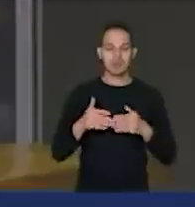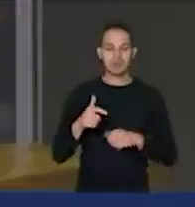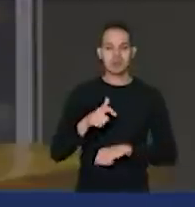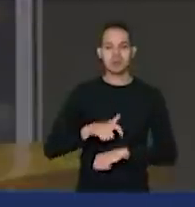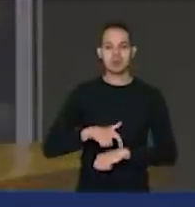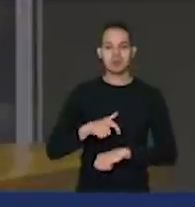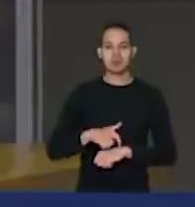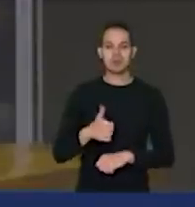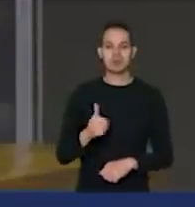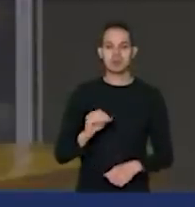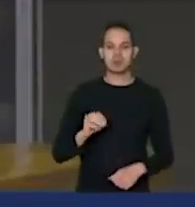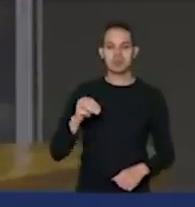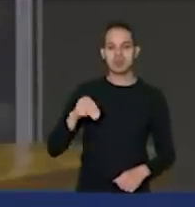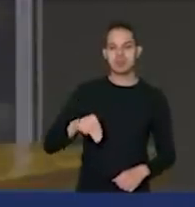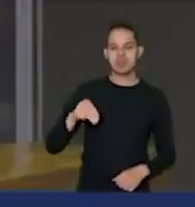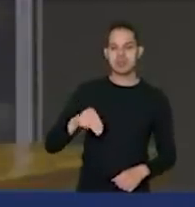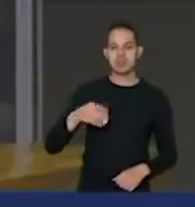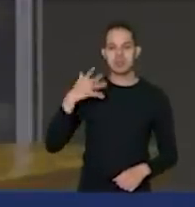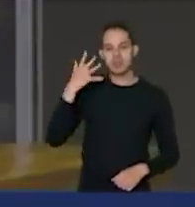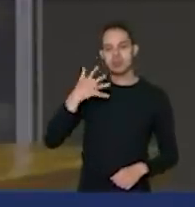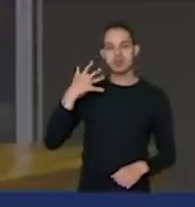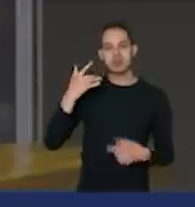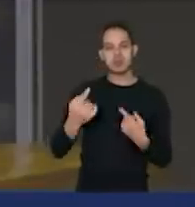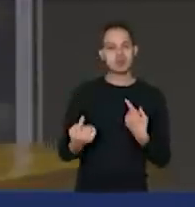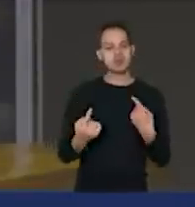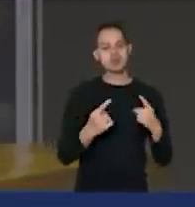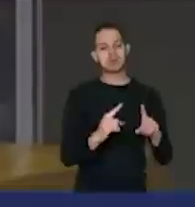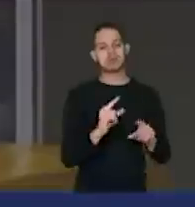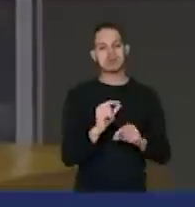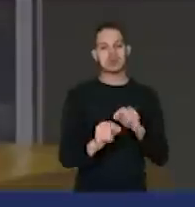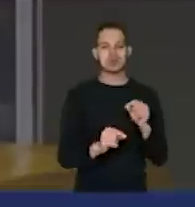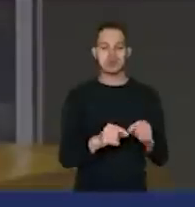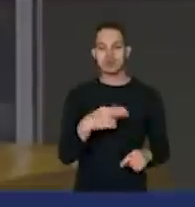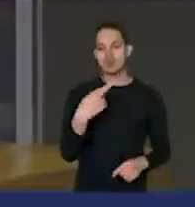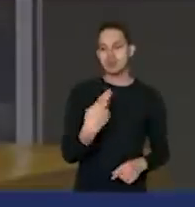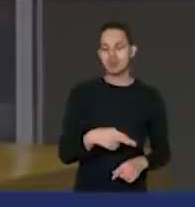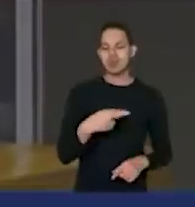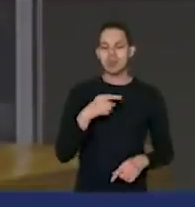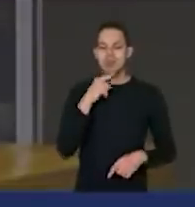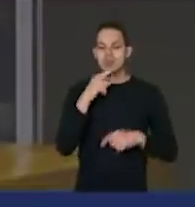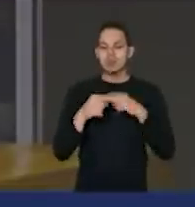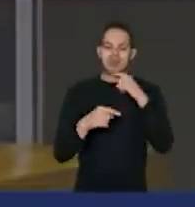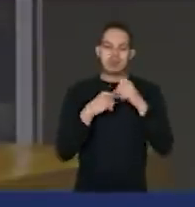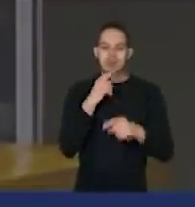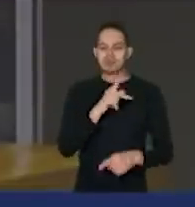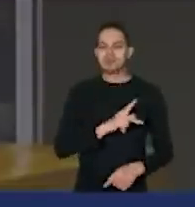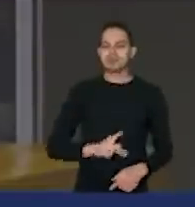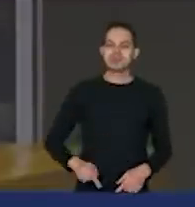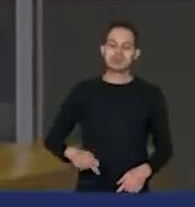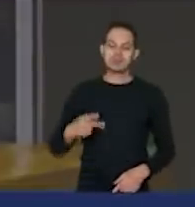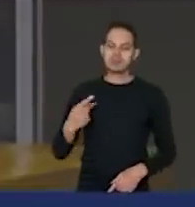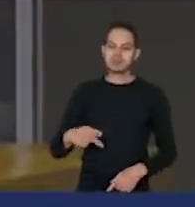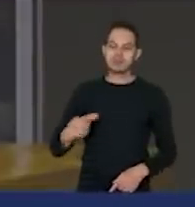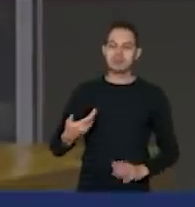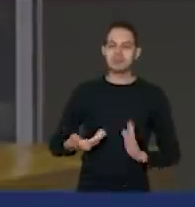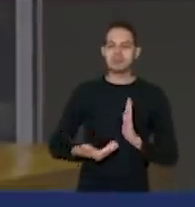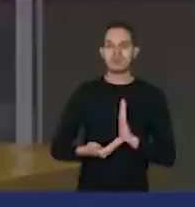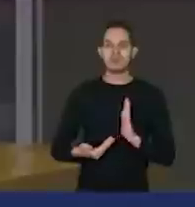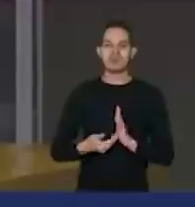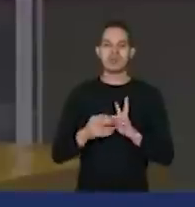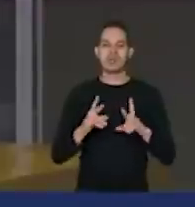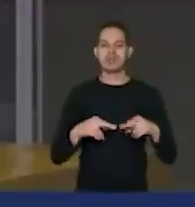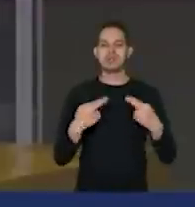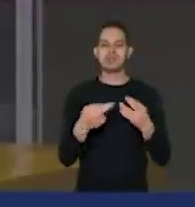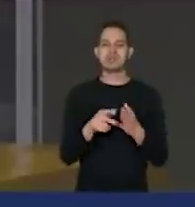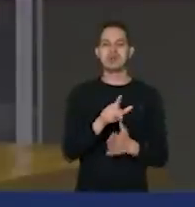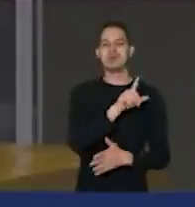minutos para comentar e criticar o indeferimento da questão de ordem pelo presidente da Câmara dos Deputados na sessão anterior. Se